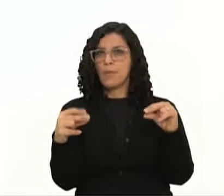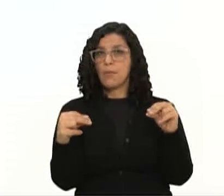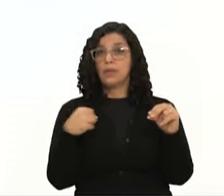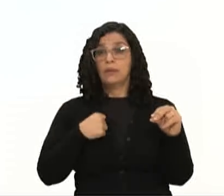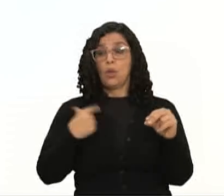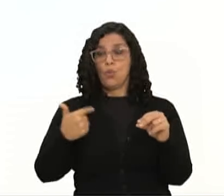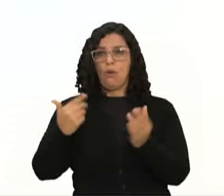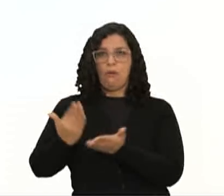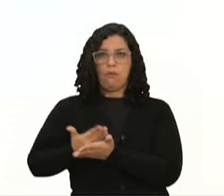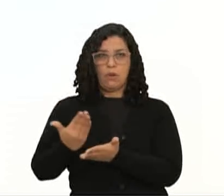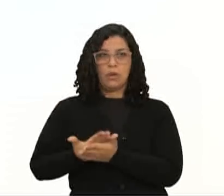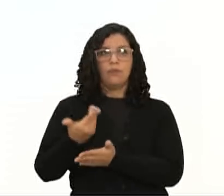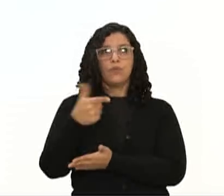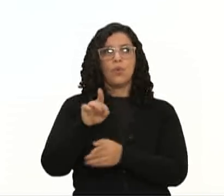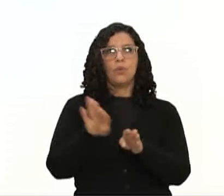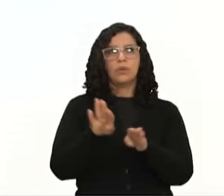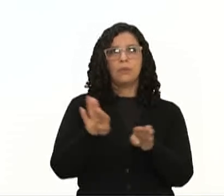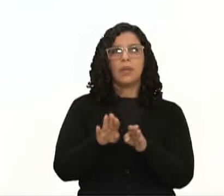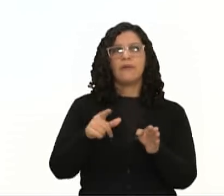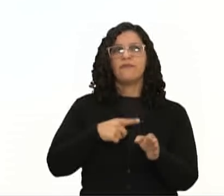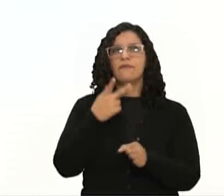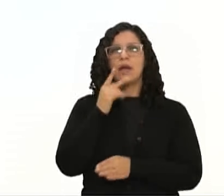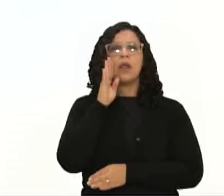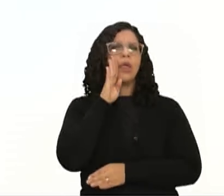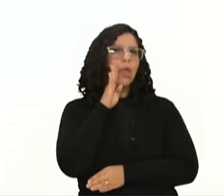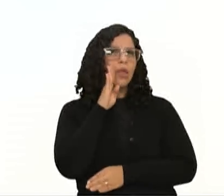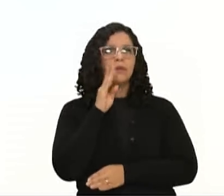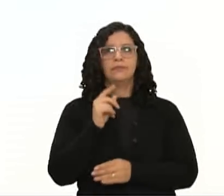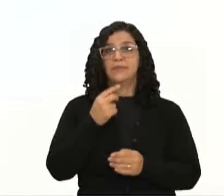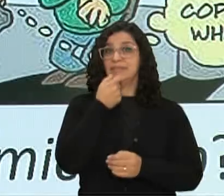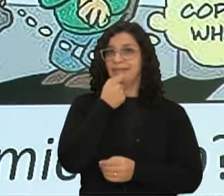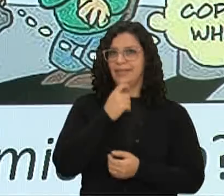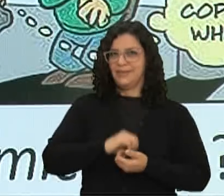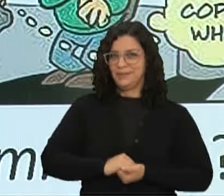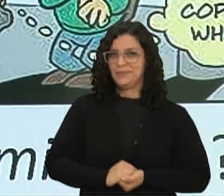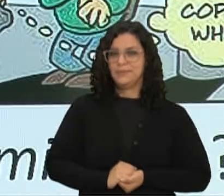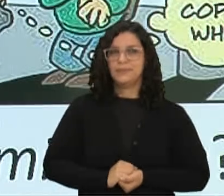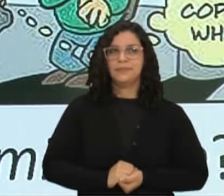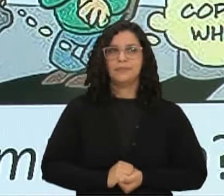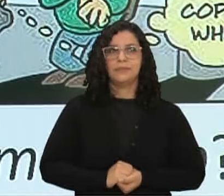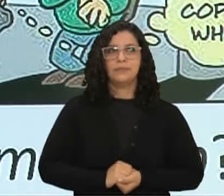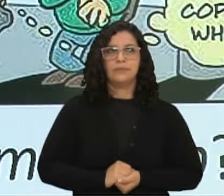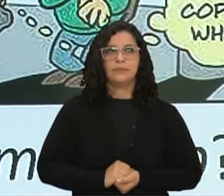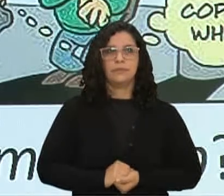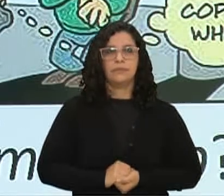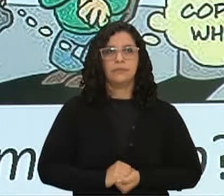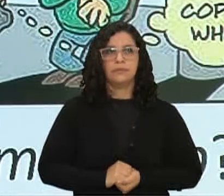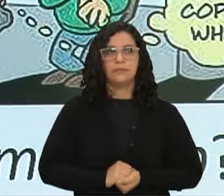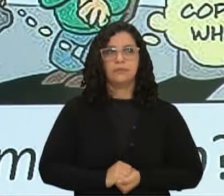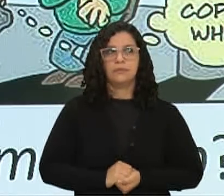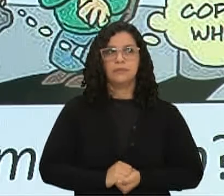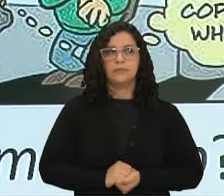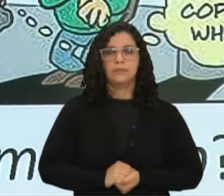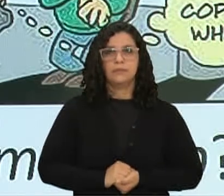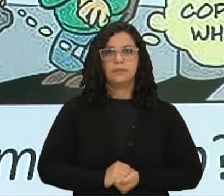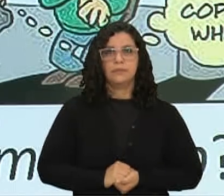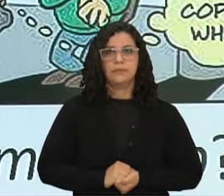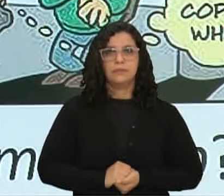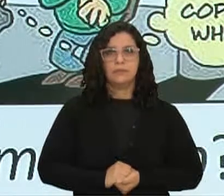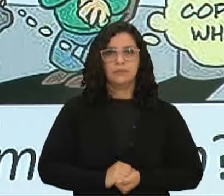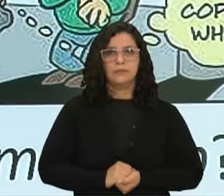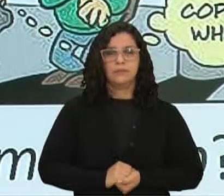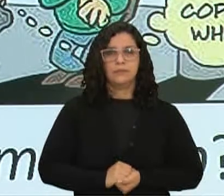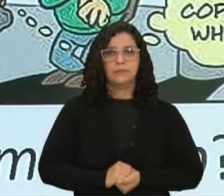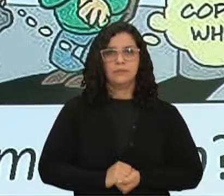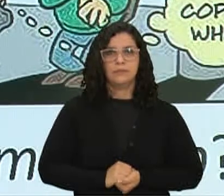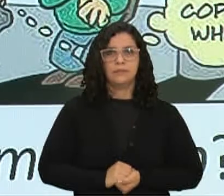livro na mão e o que está com o livro na mão diz assim, ó, I found this book in the library. I only need to copy chapters